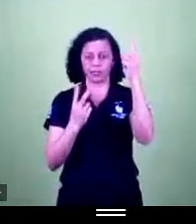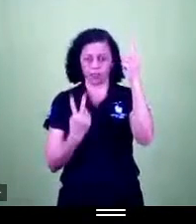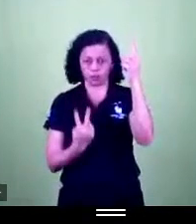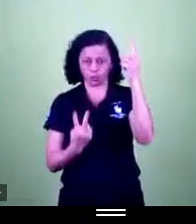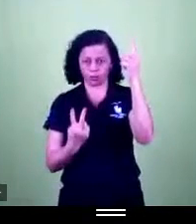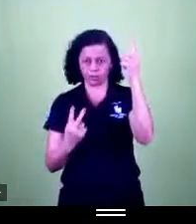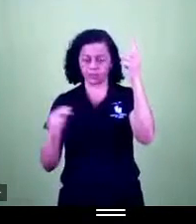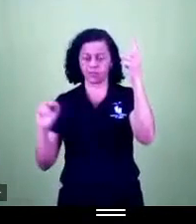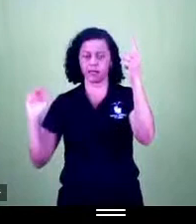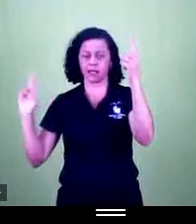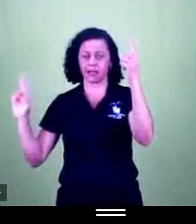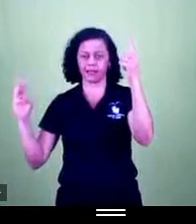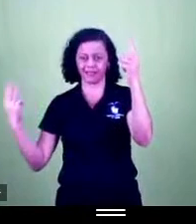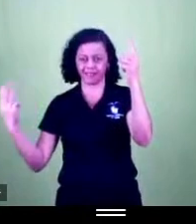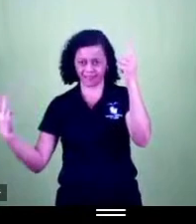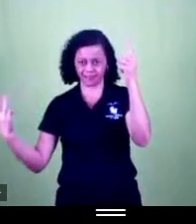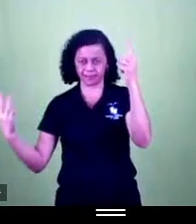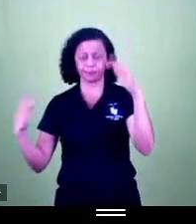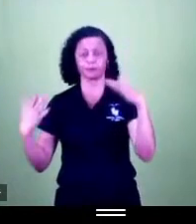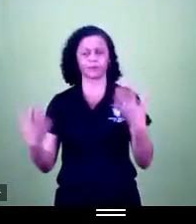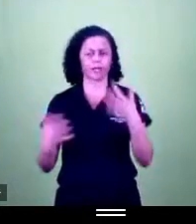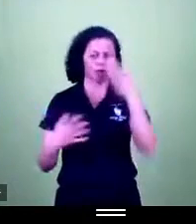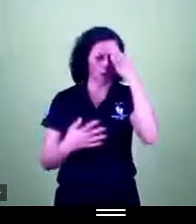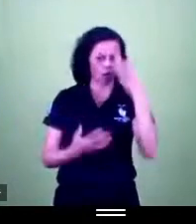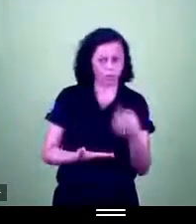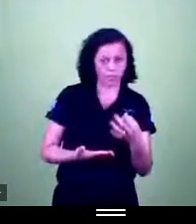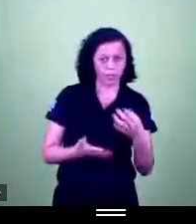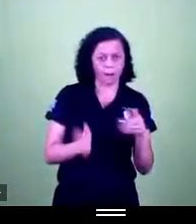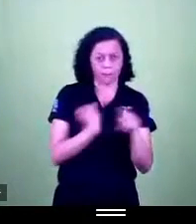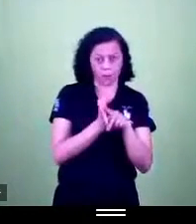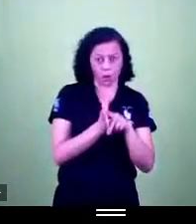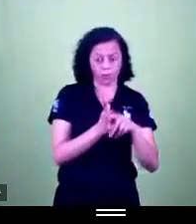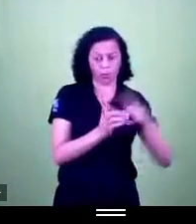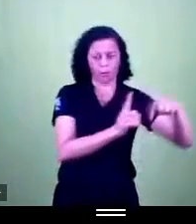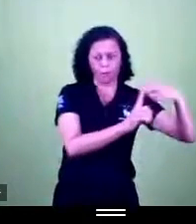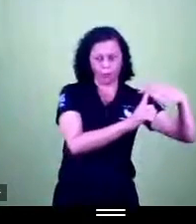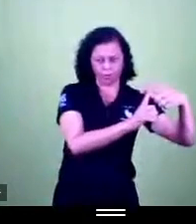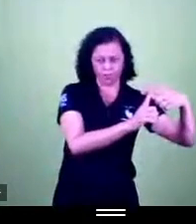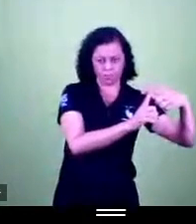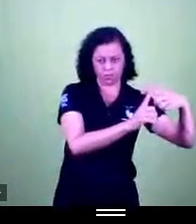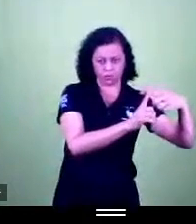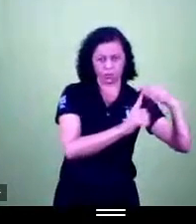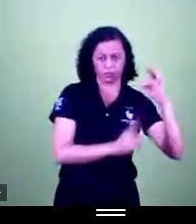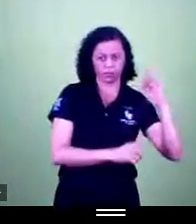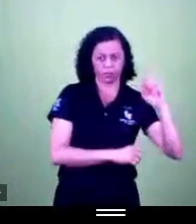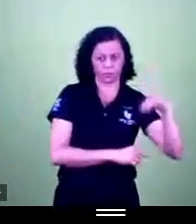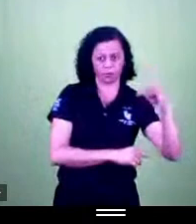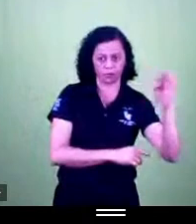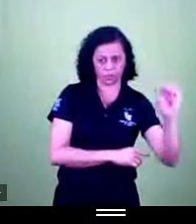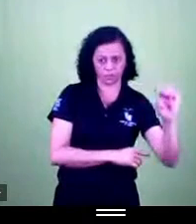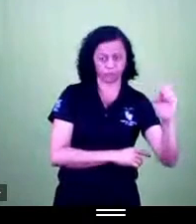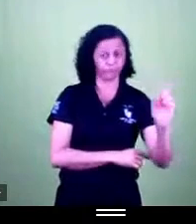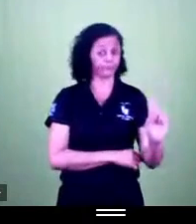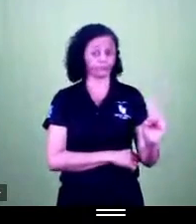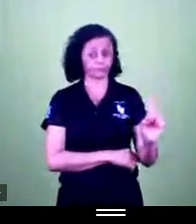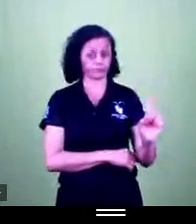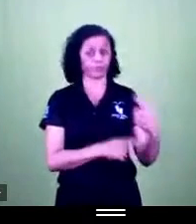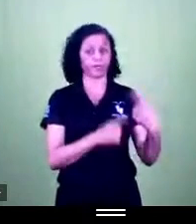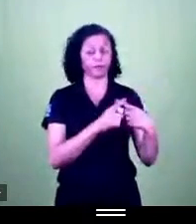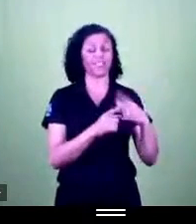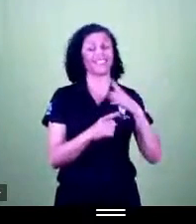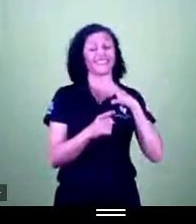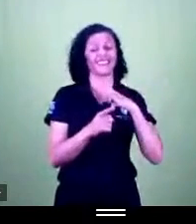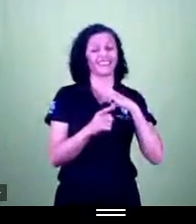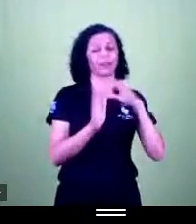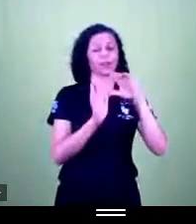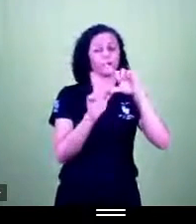o positivo da fonte? Não, porque aqui, olha lá, eu já tenho, eletricamente falando, eu tenho uma queda de tensão em cima